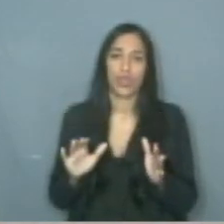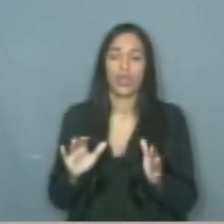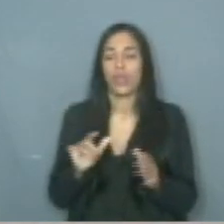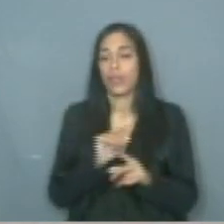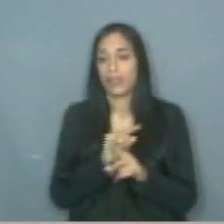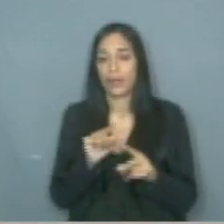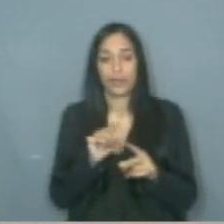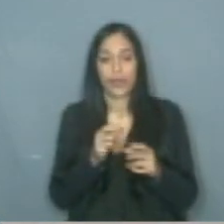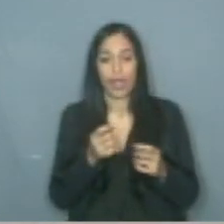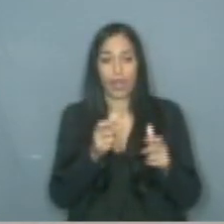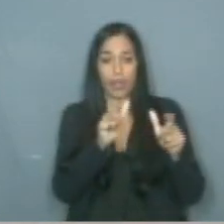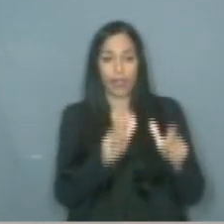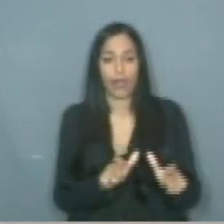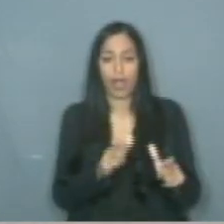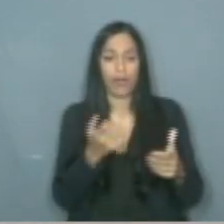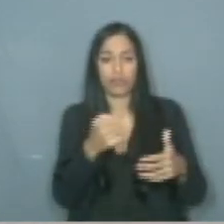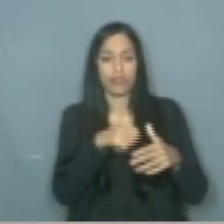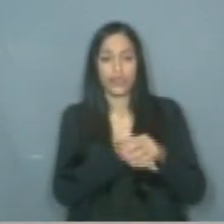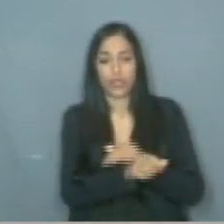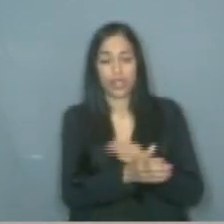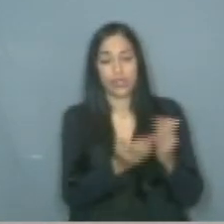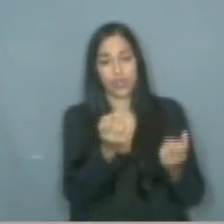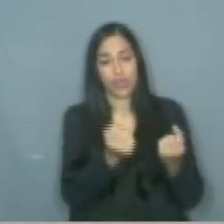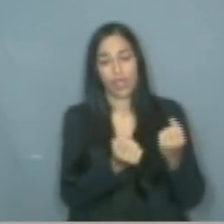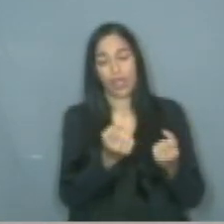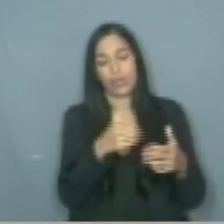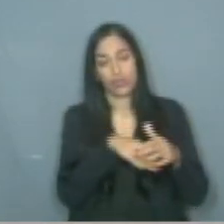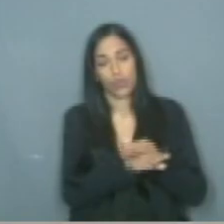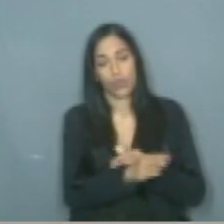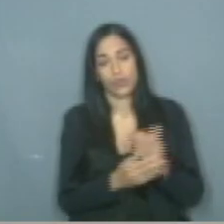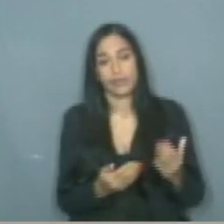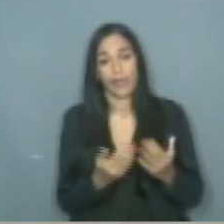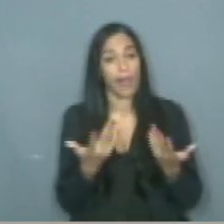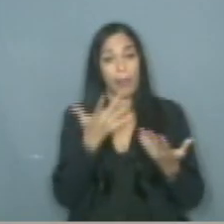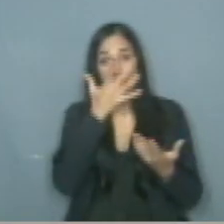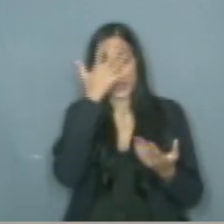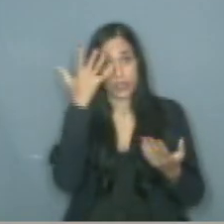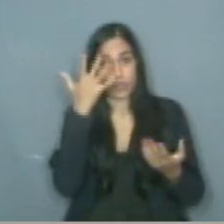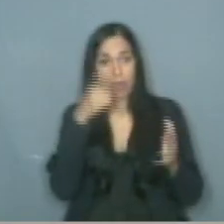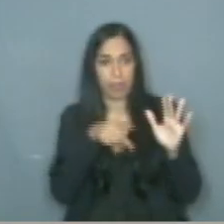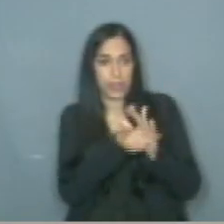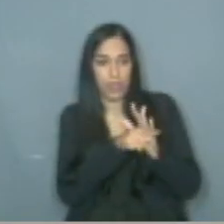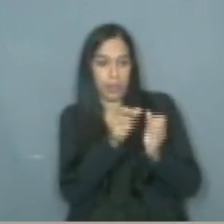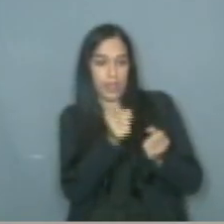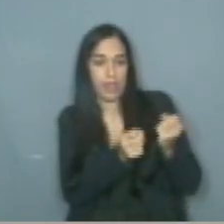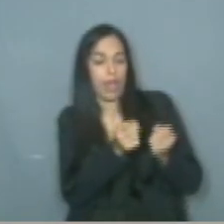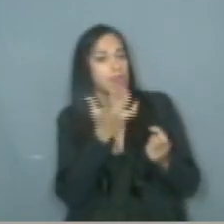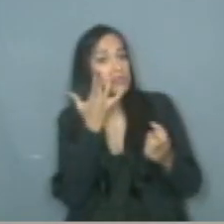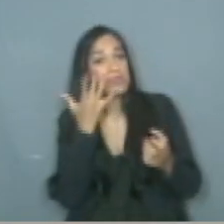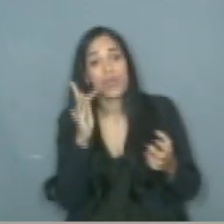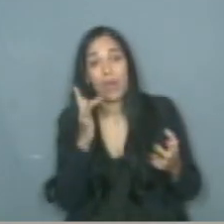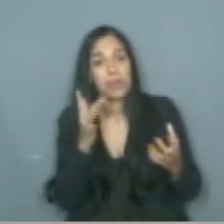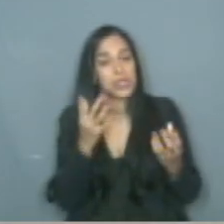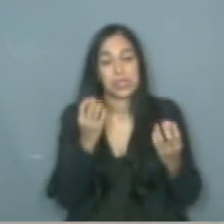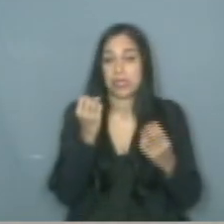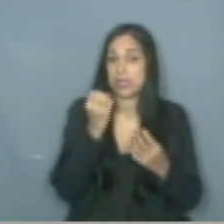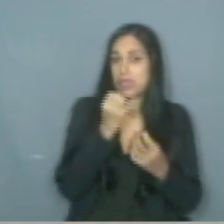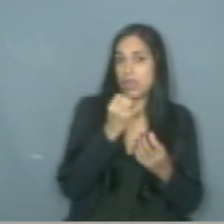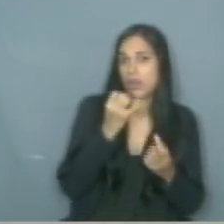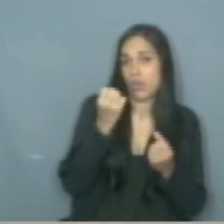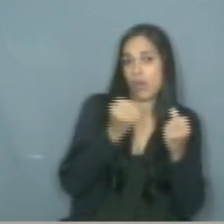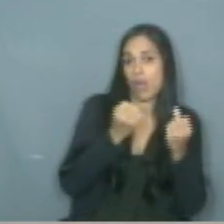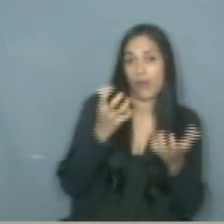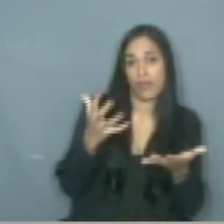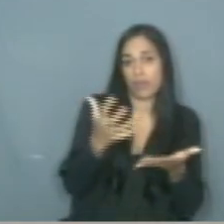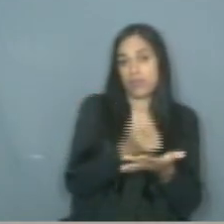estacionado naquele local. E aí o proprietário fica sem saber se o veículo foi rebocado ou